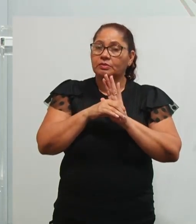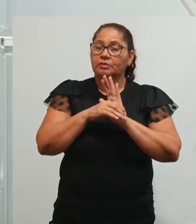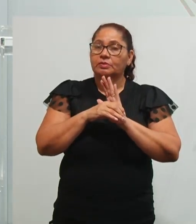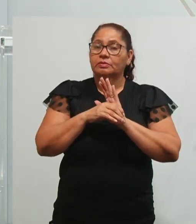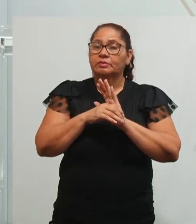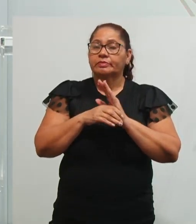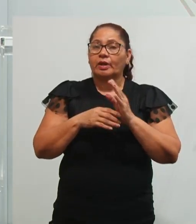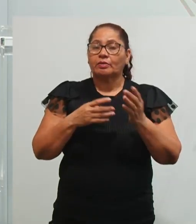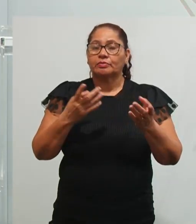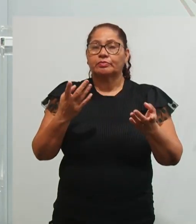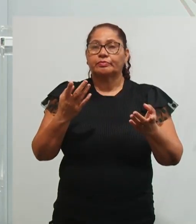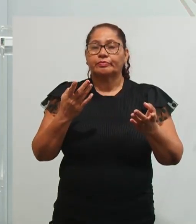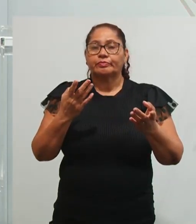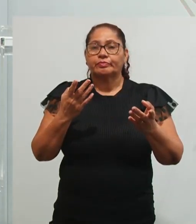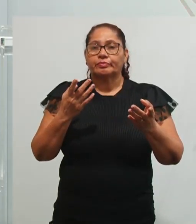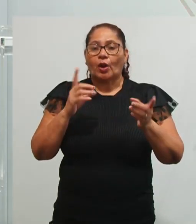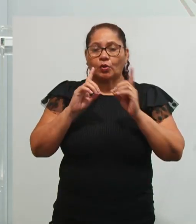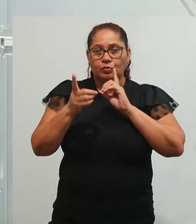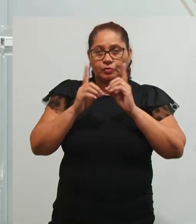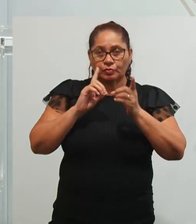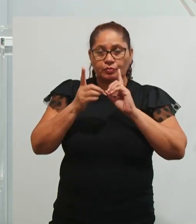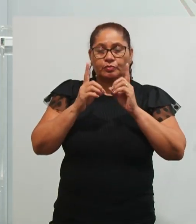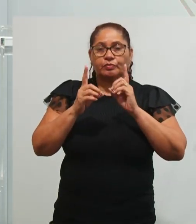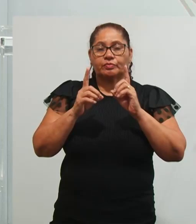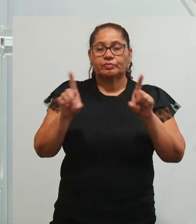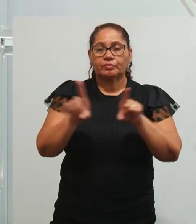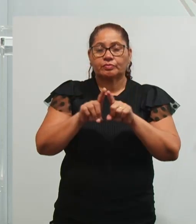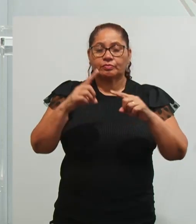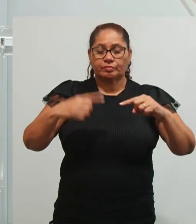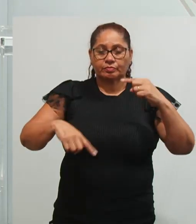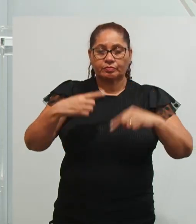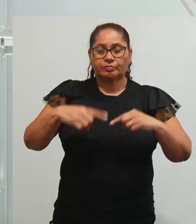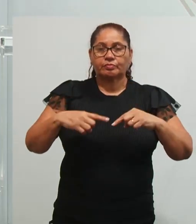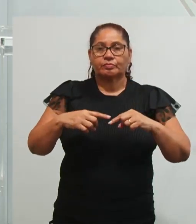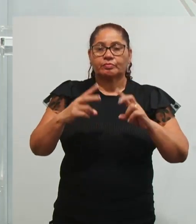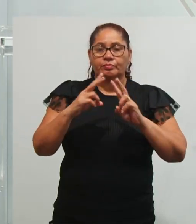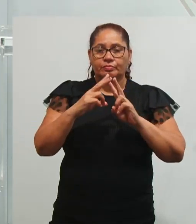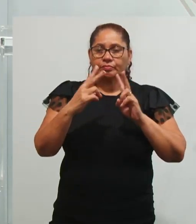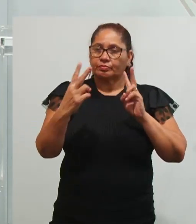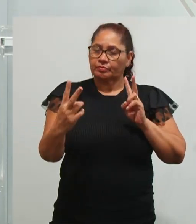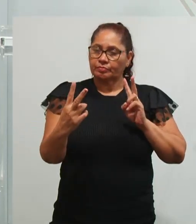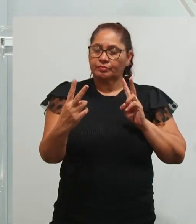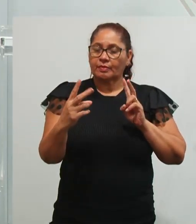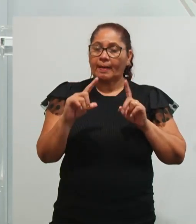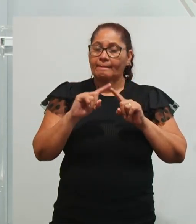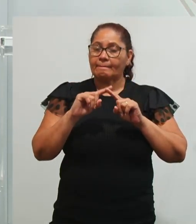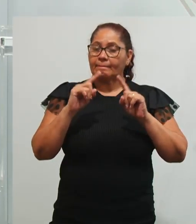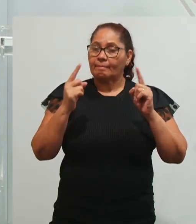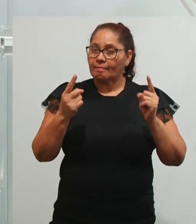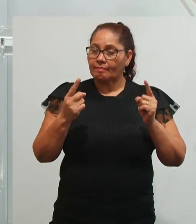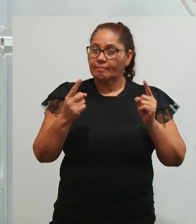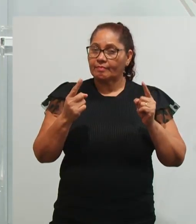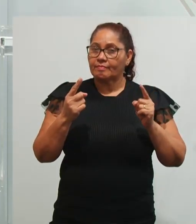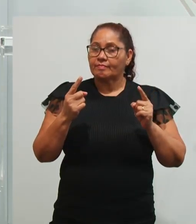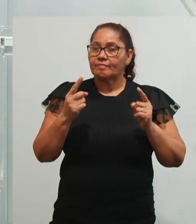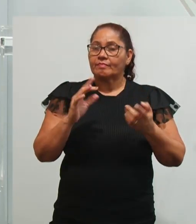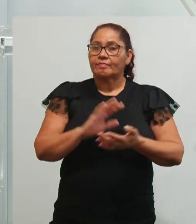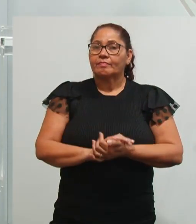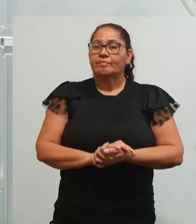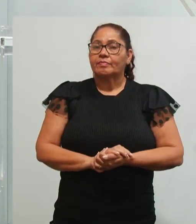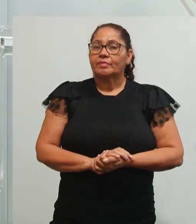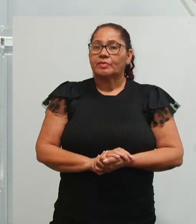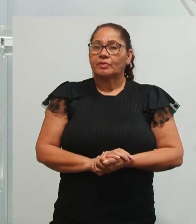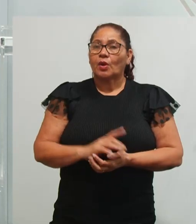nosso diálogo e também nos materiais que estão disponíveis no ambiente virtual. Mas, será que você então